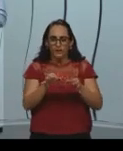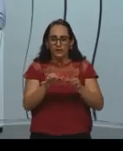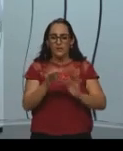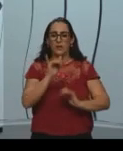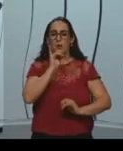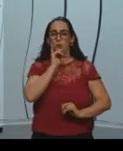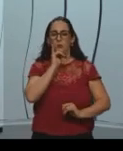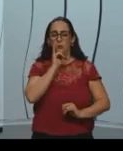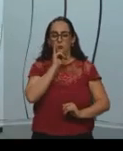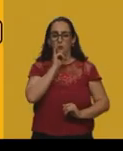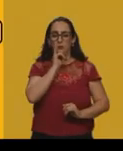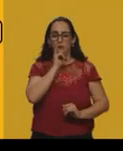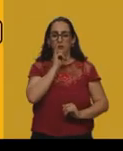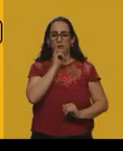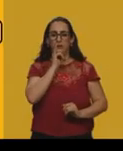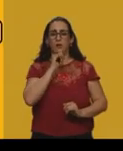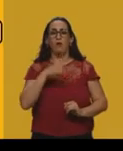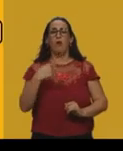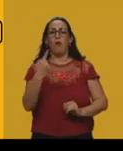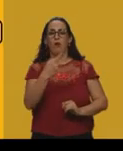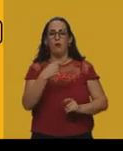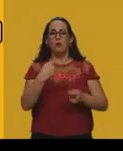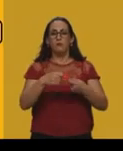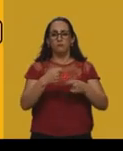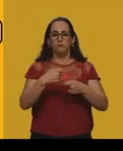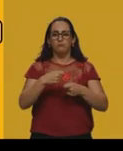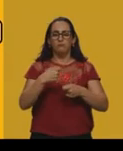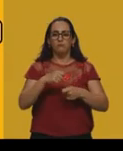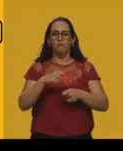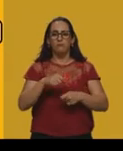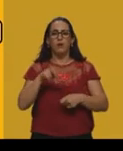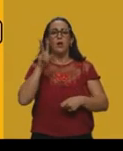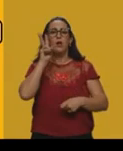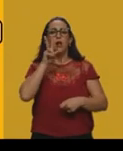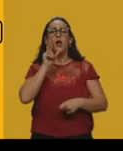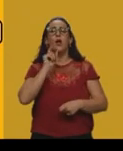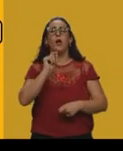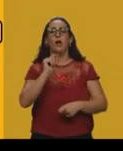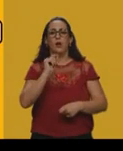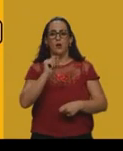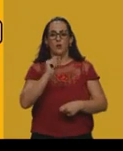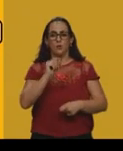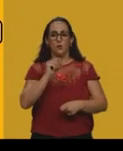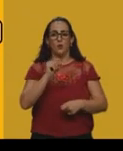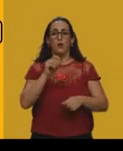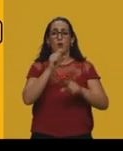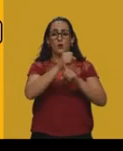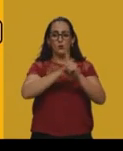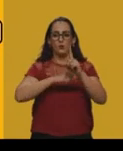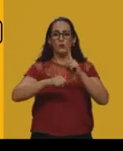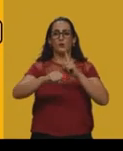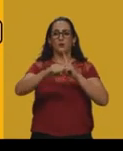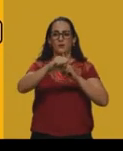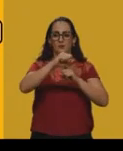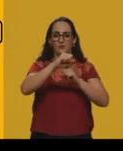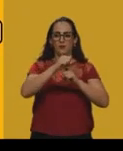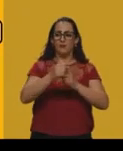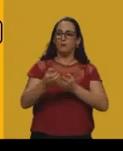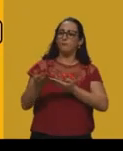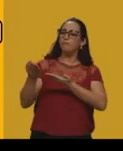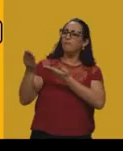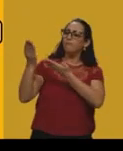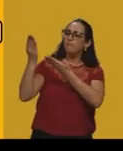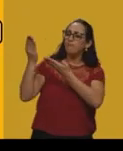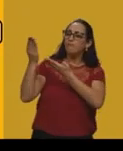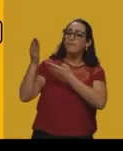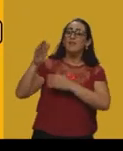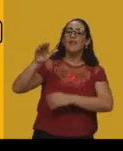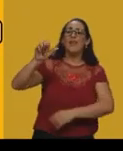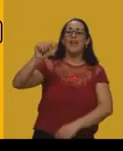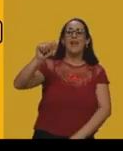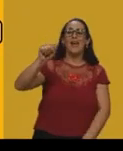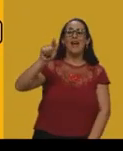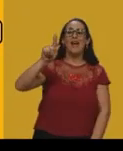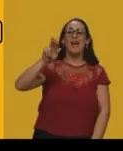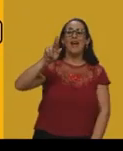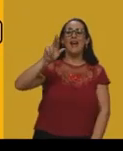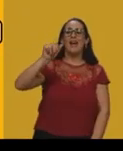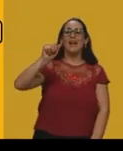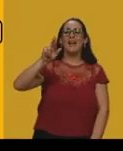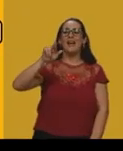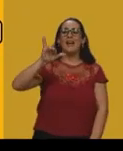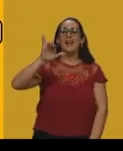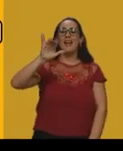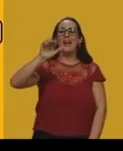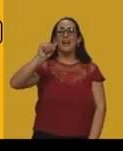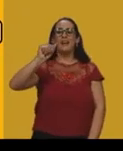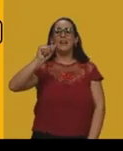compunha a sociedade, é importante a gente comentar que é uma sociedade agrária, então a maior parte das pessoas viviam no campo,